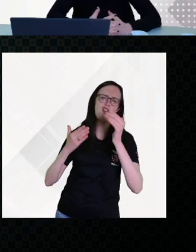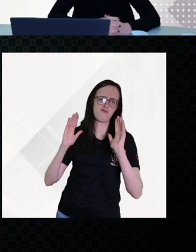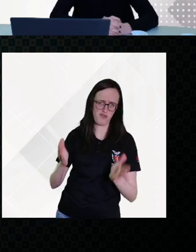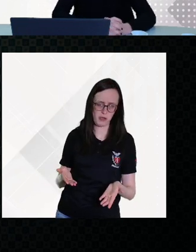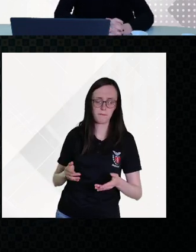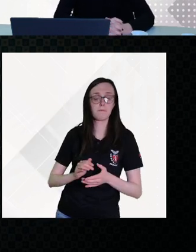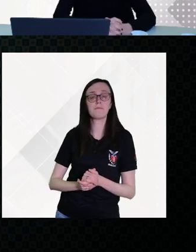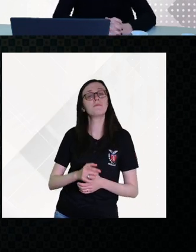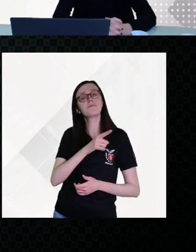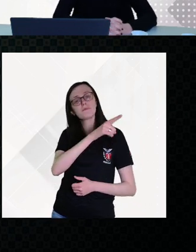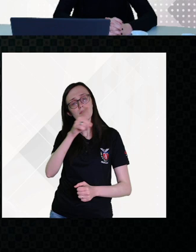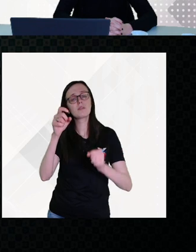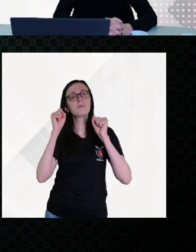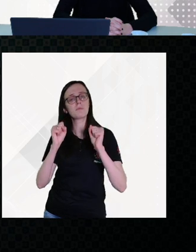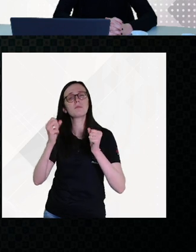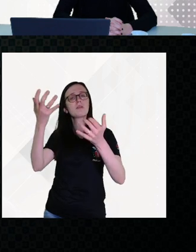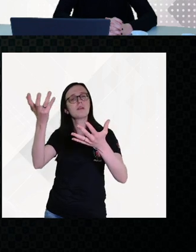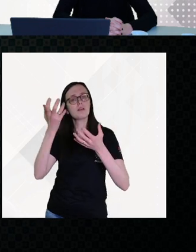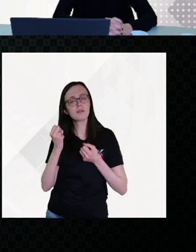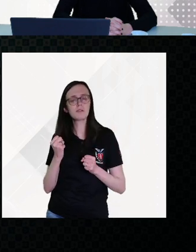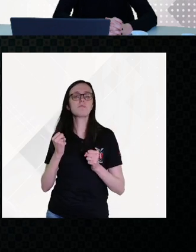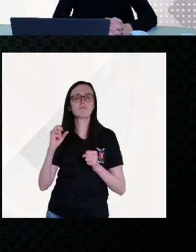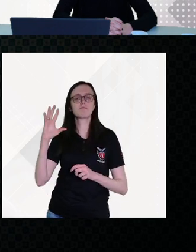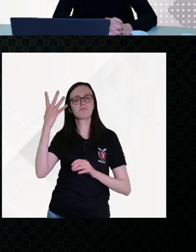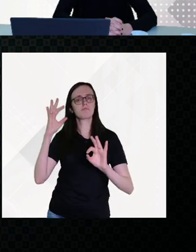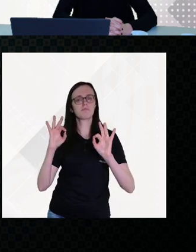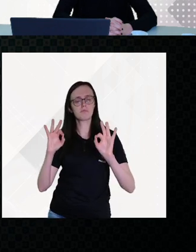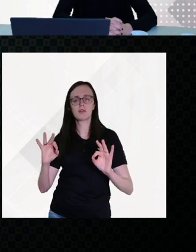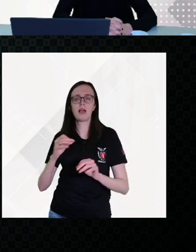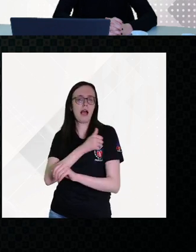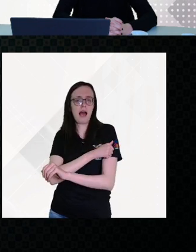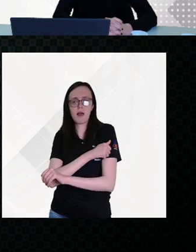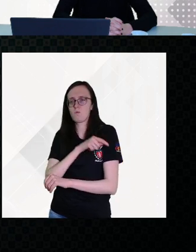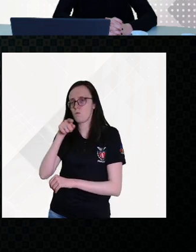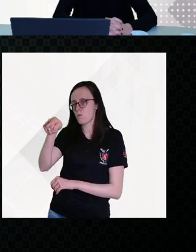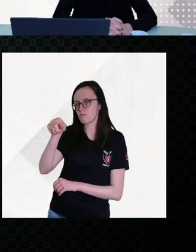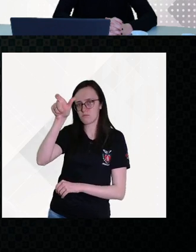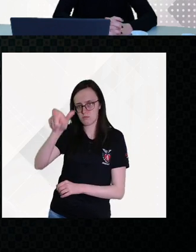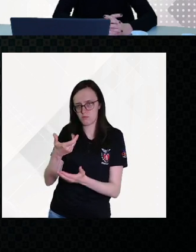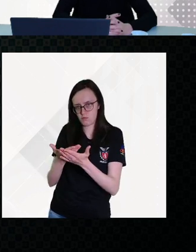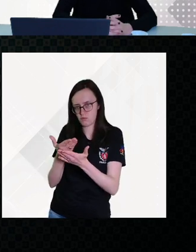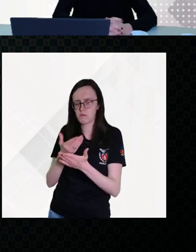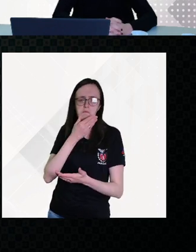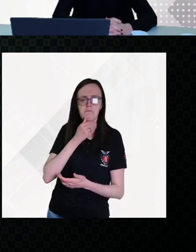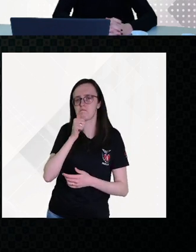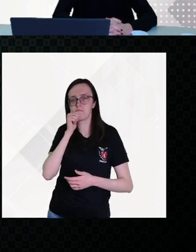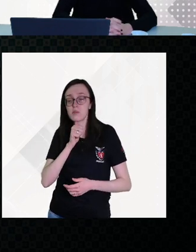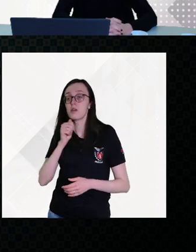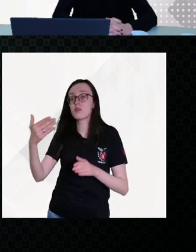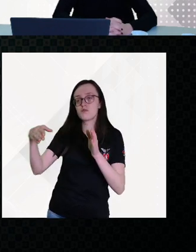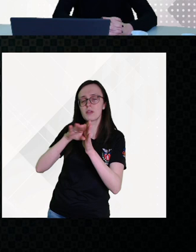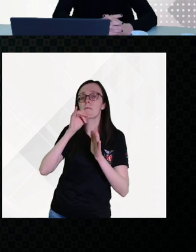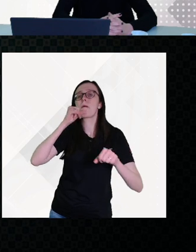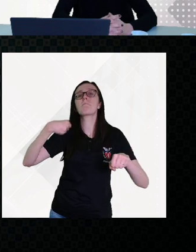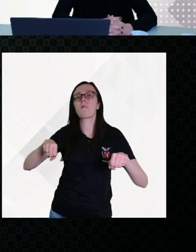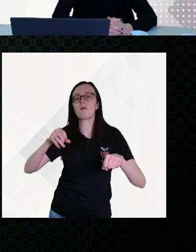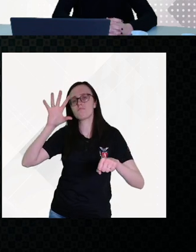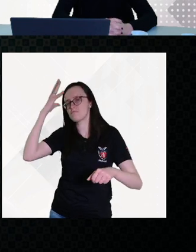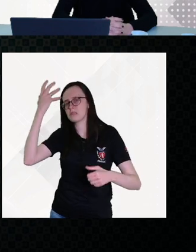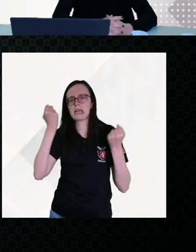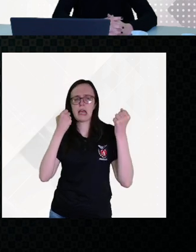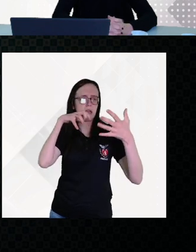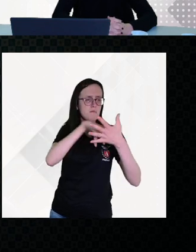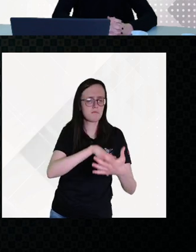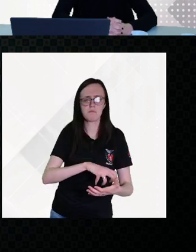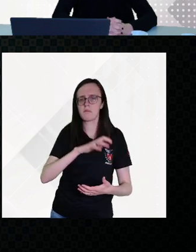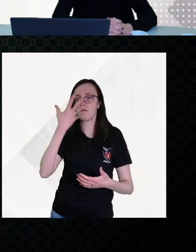vocês podem receber um aluno, um estudante, uma aluna que teve um acidente de moto, por exemplo, de carro, com